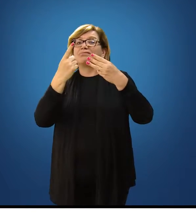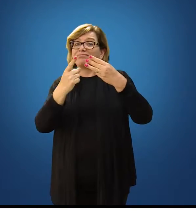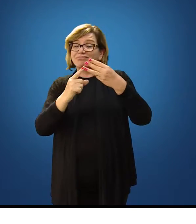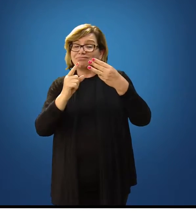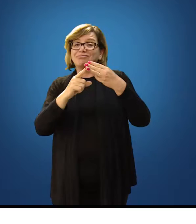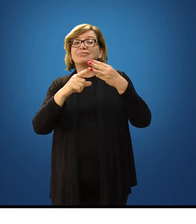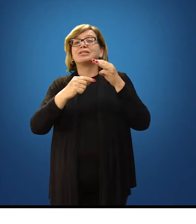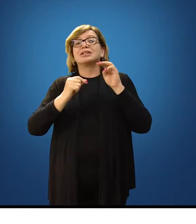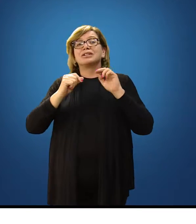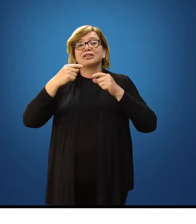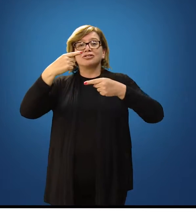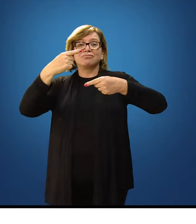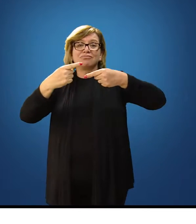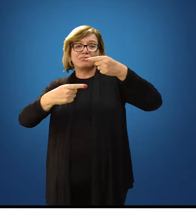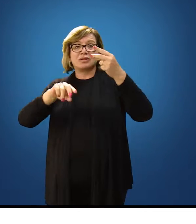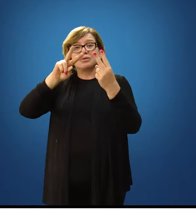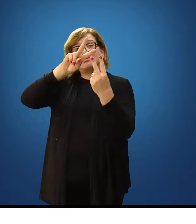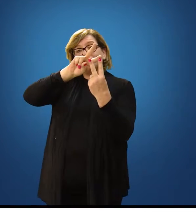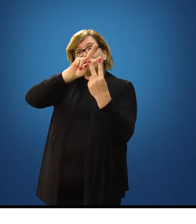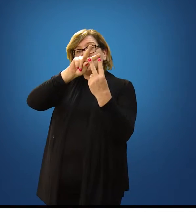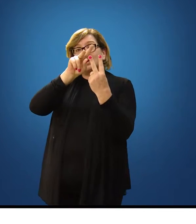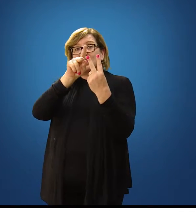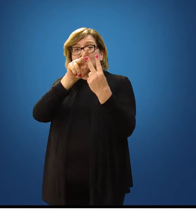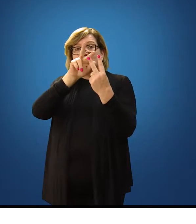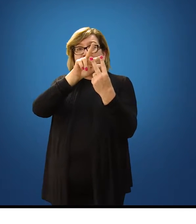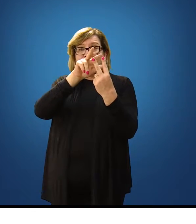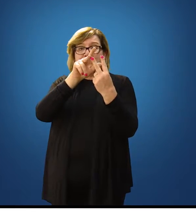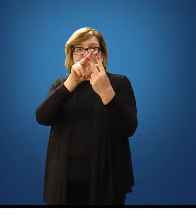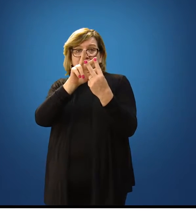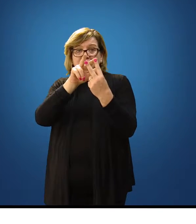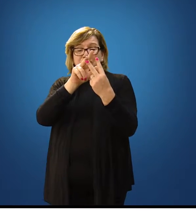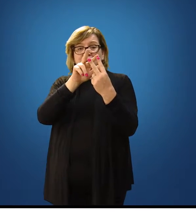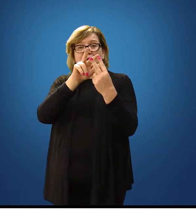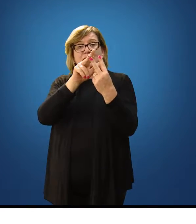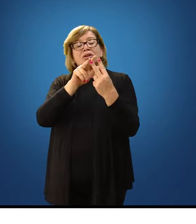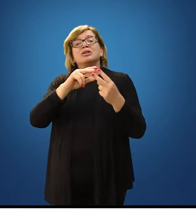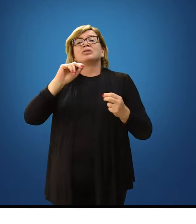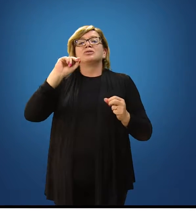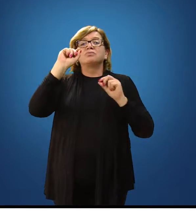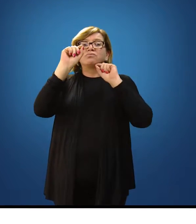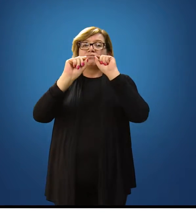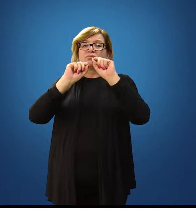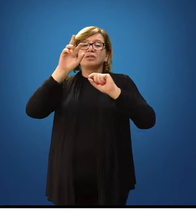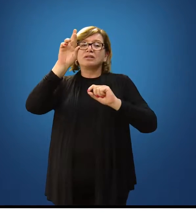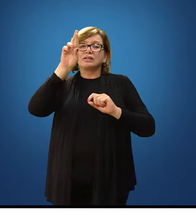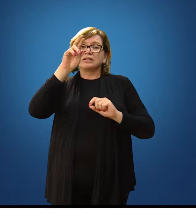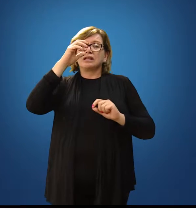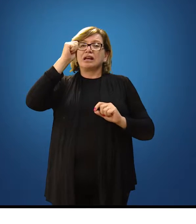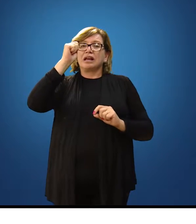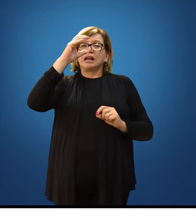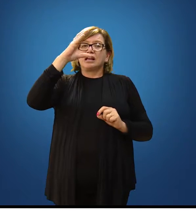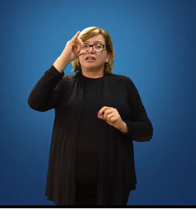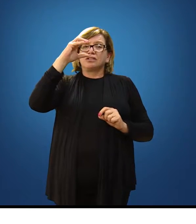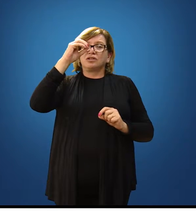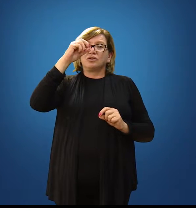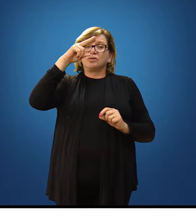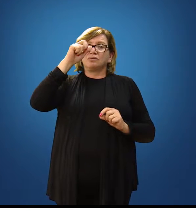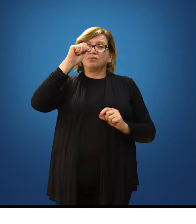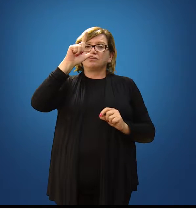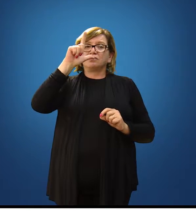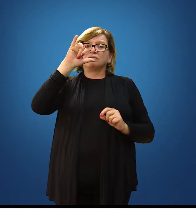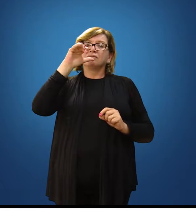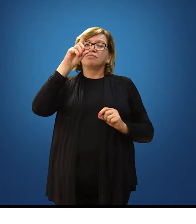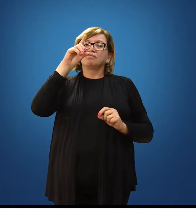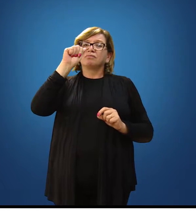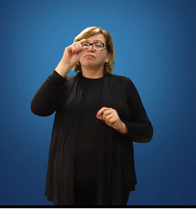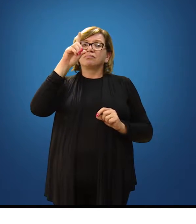o terceiro tópico final, analisando a tensão entre a racionalidade substantiva e instrumental na